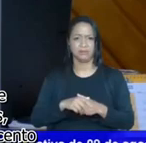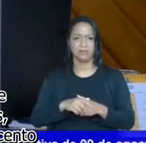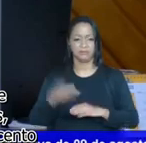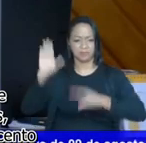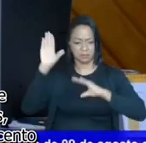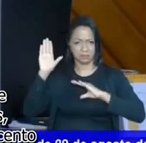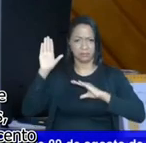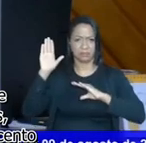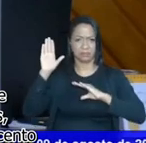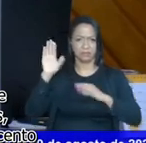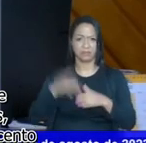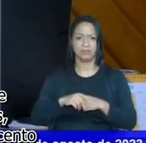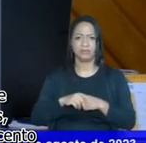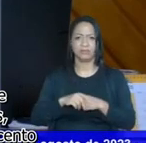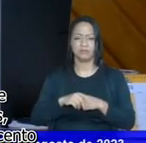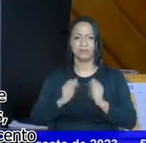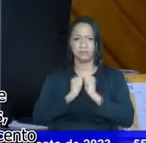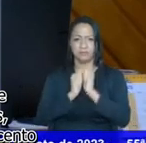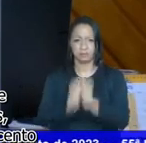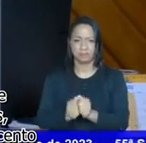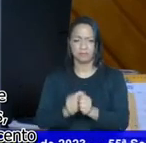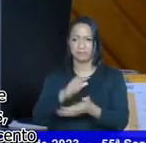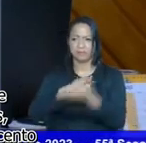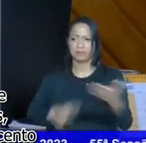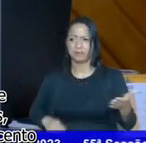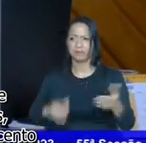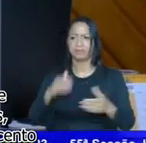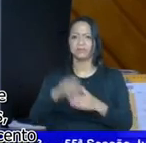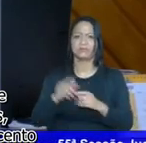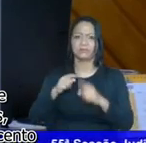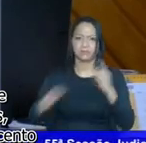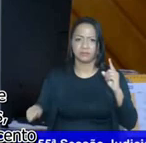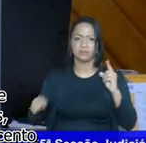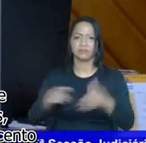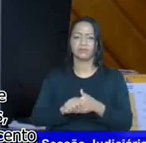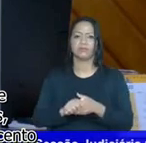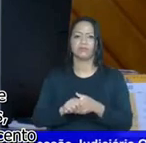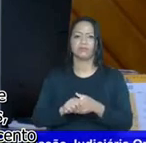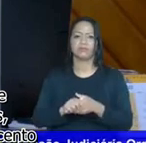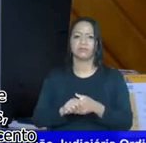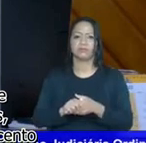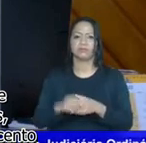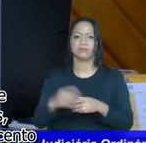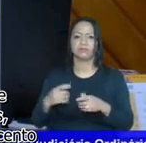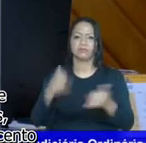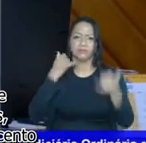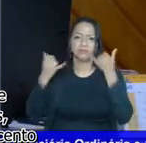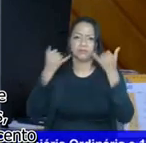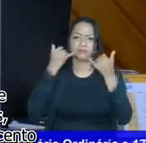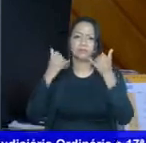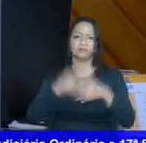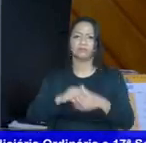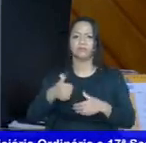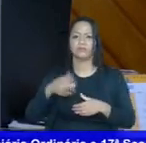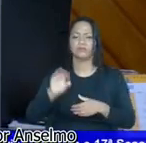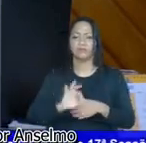candidato sim, acompanho parcialmente o relator para votar pela aprovação com ressalvas. Ressalvas por quê? Porque não ultrapassou